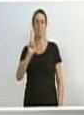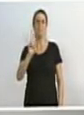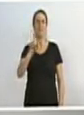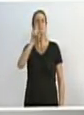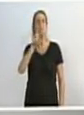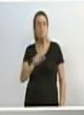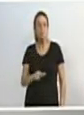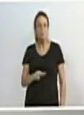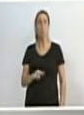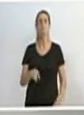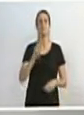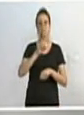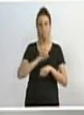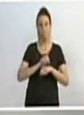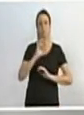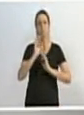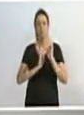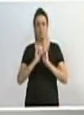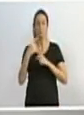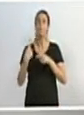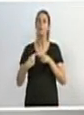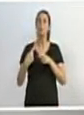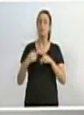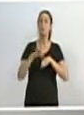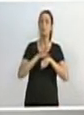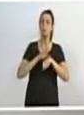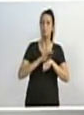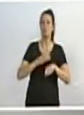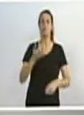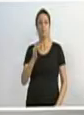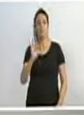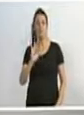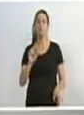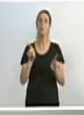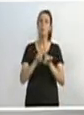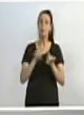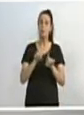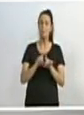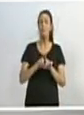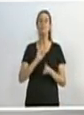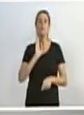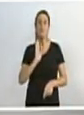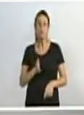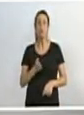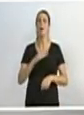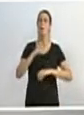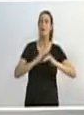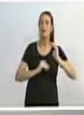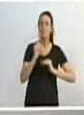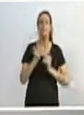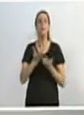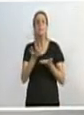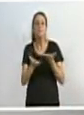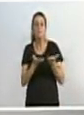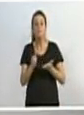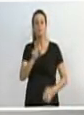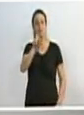na nossa Constituição Federal, que é o tratamento favorecido e diferenciado a essas